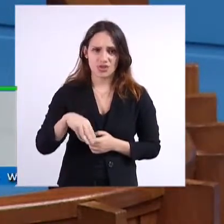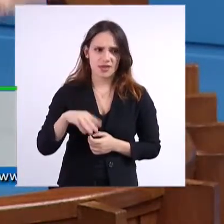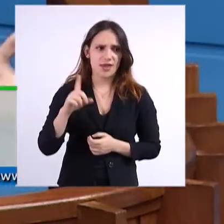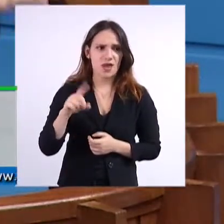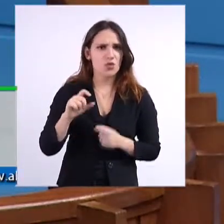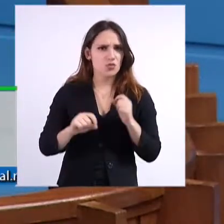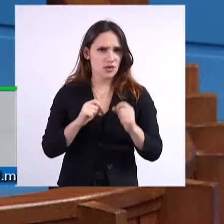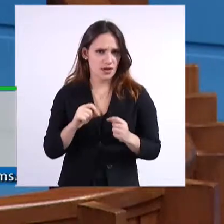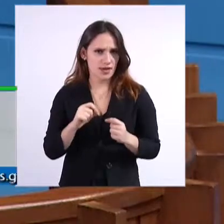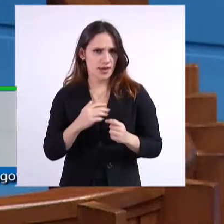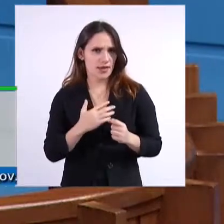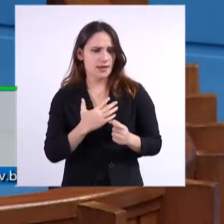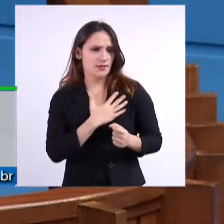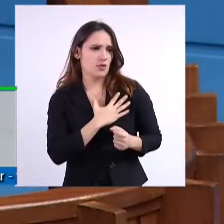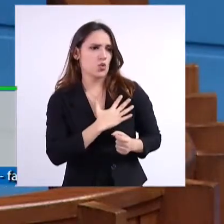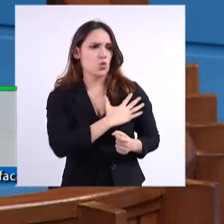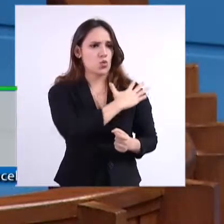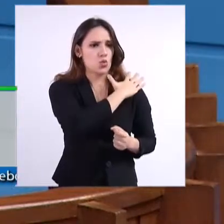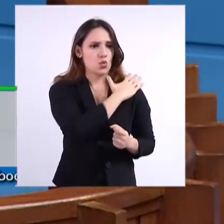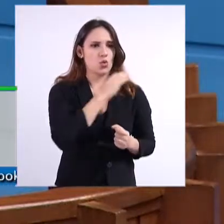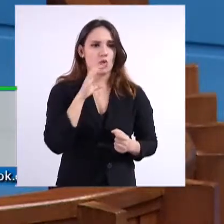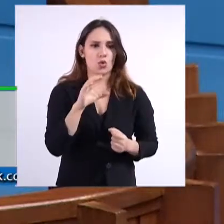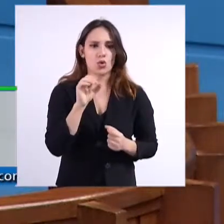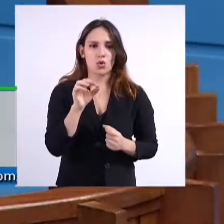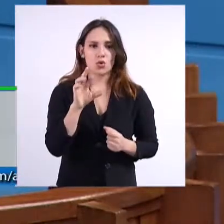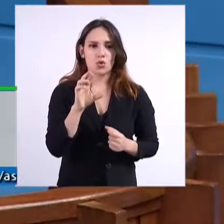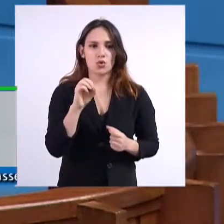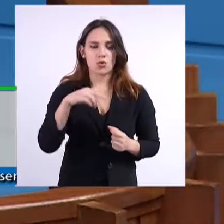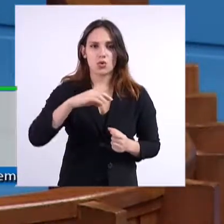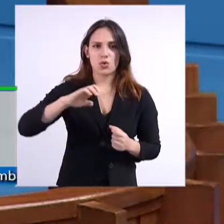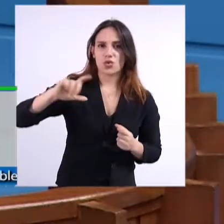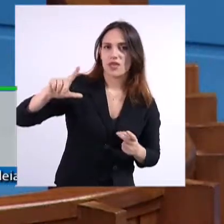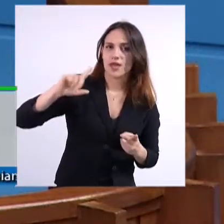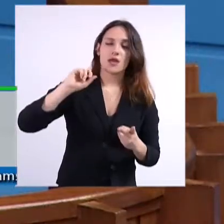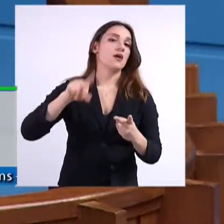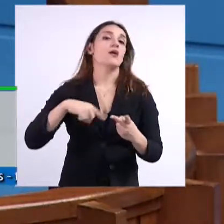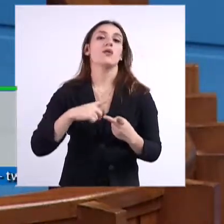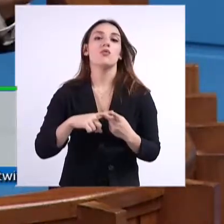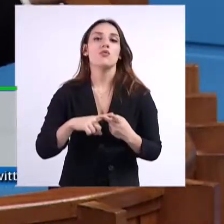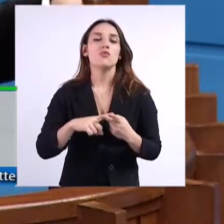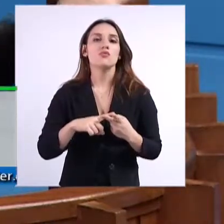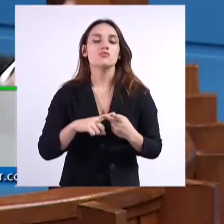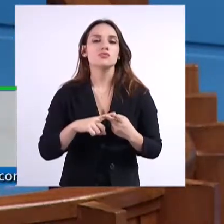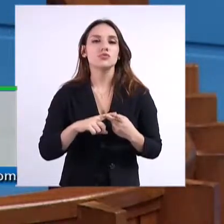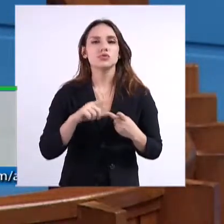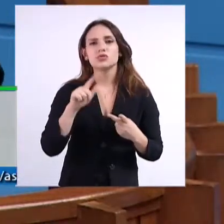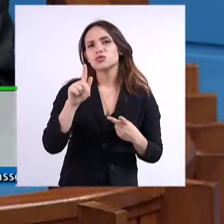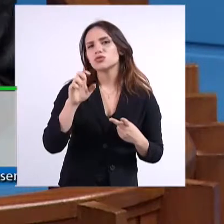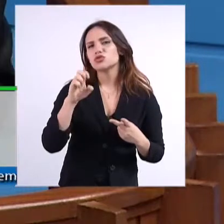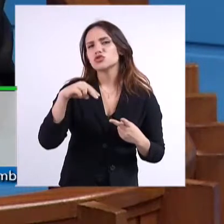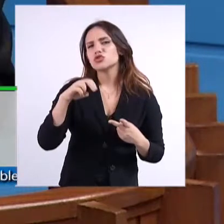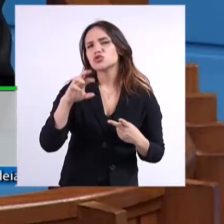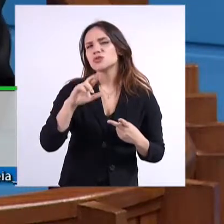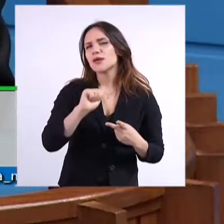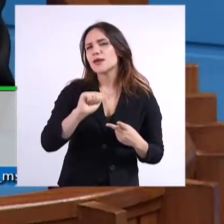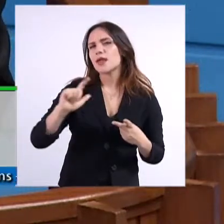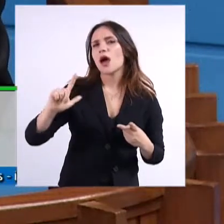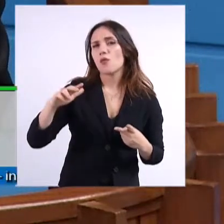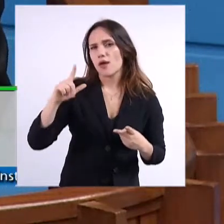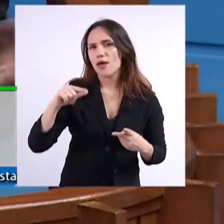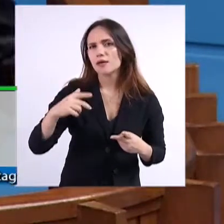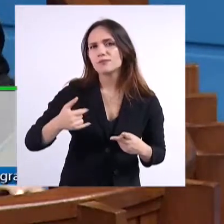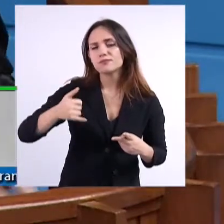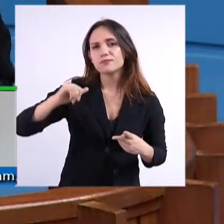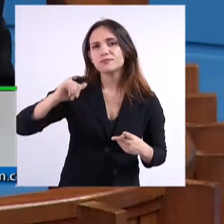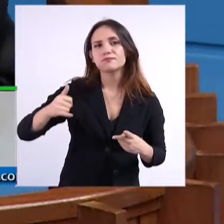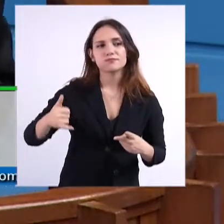os coronéis, com todo respeito ao coronel Davi? Porque a base do militarismo, capitão Contar, é